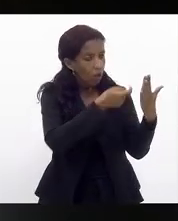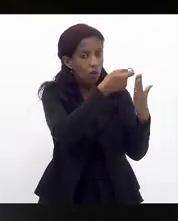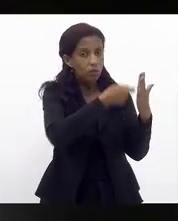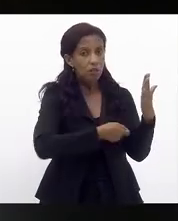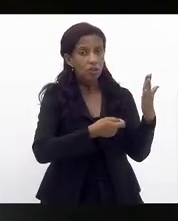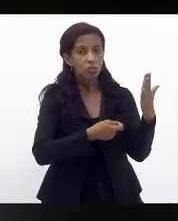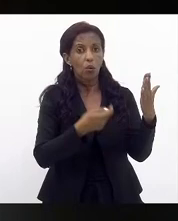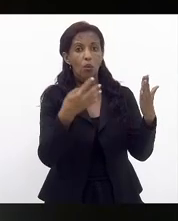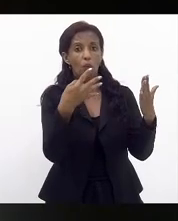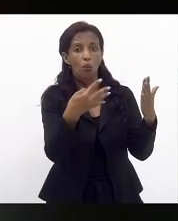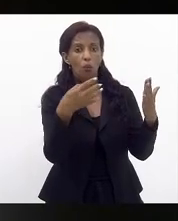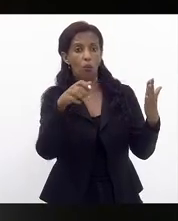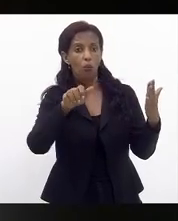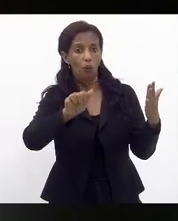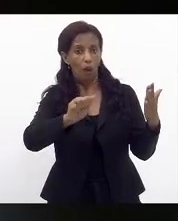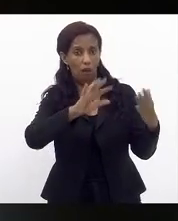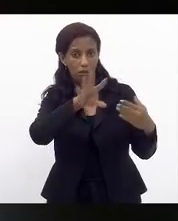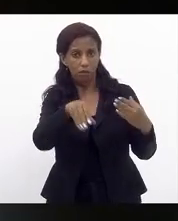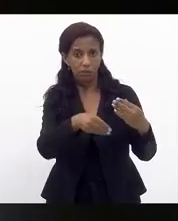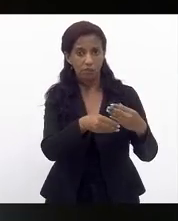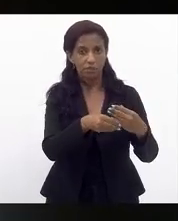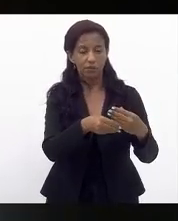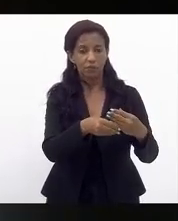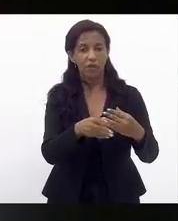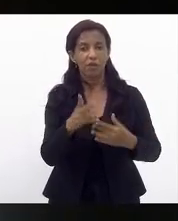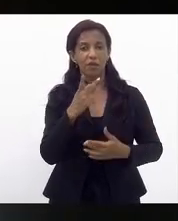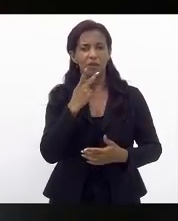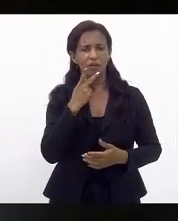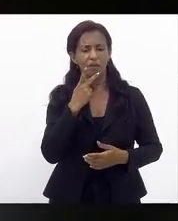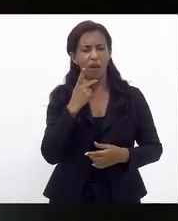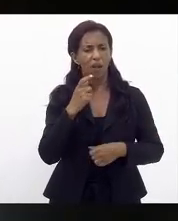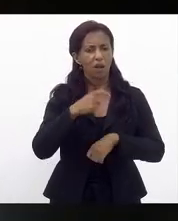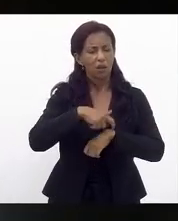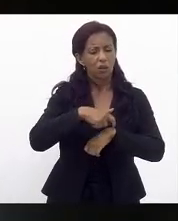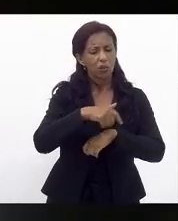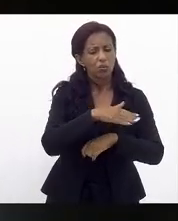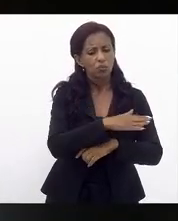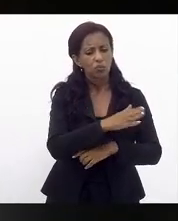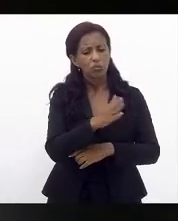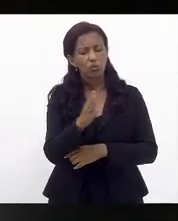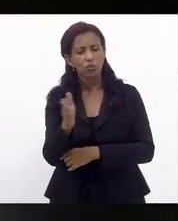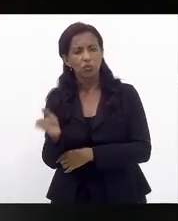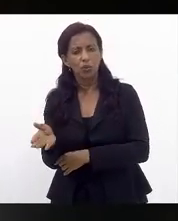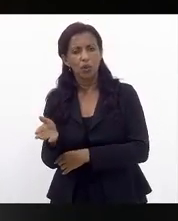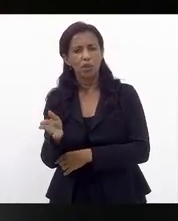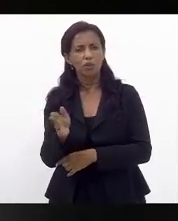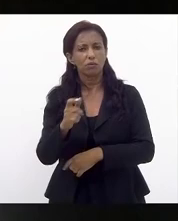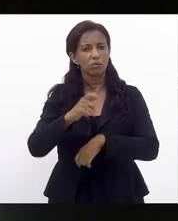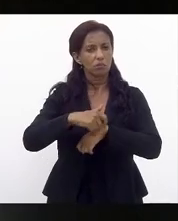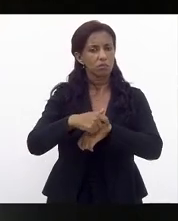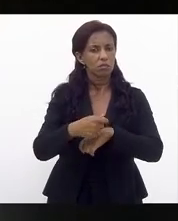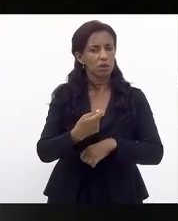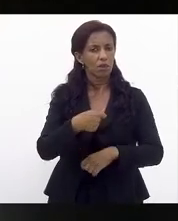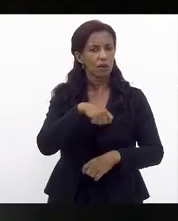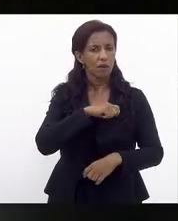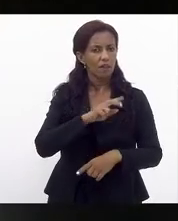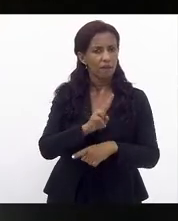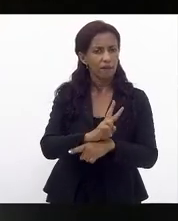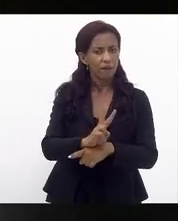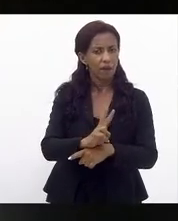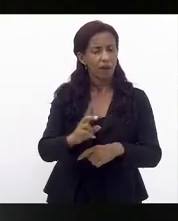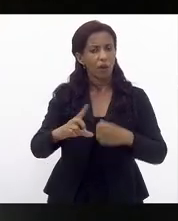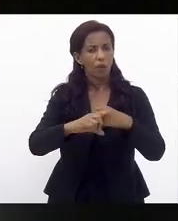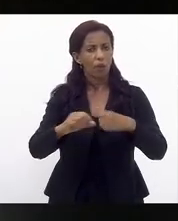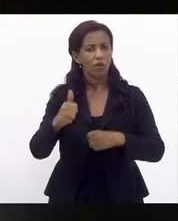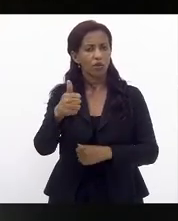artigo 4 a agora da Adesão diz durante a vigência do regime de recuperação fiscal a que se refere o